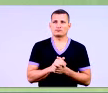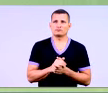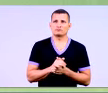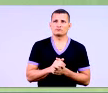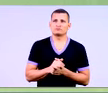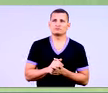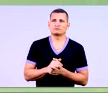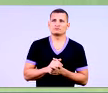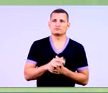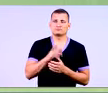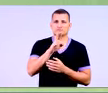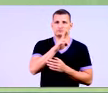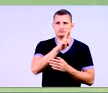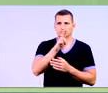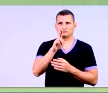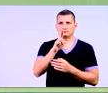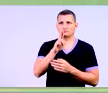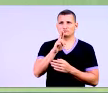nome